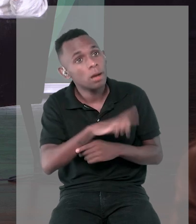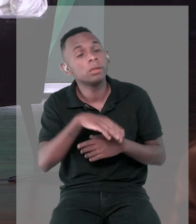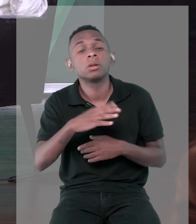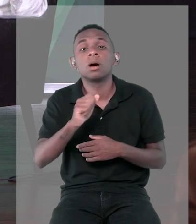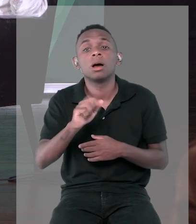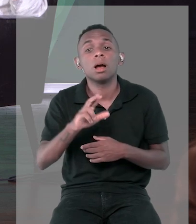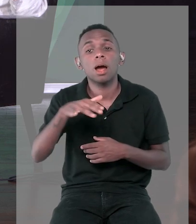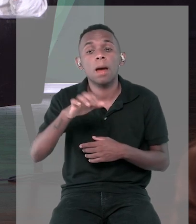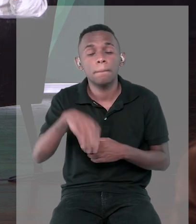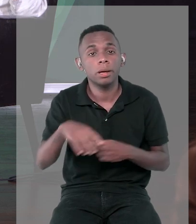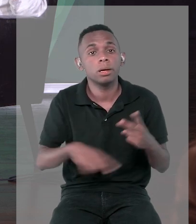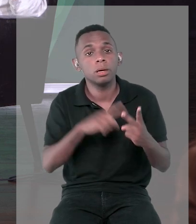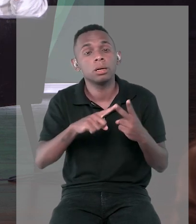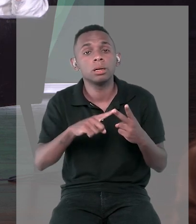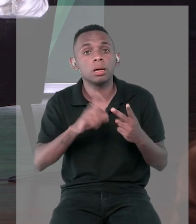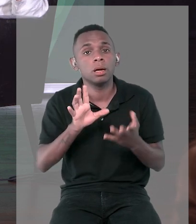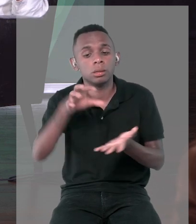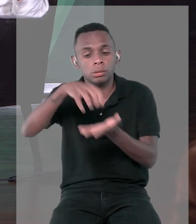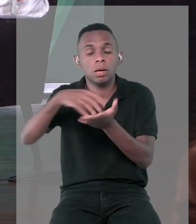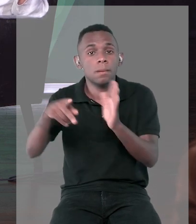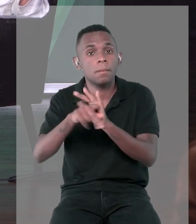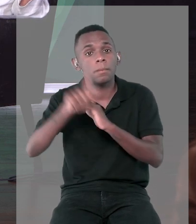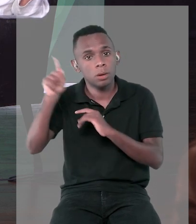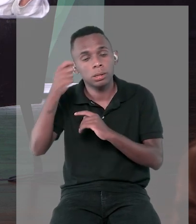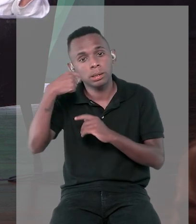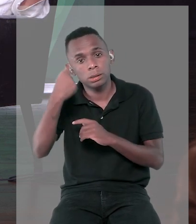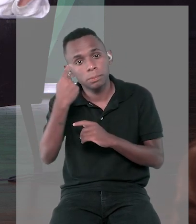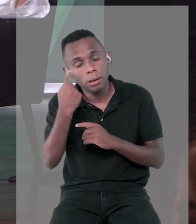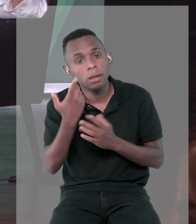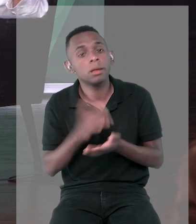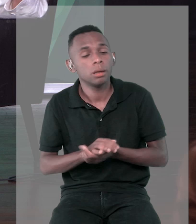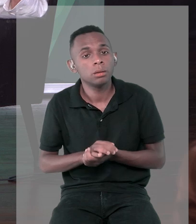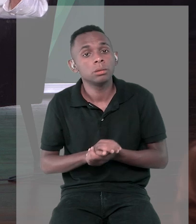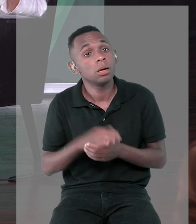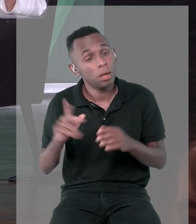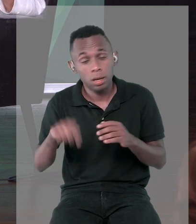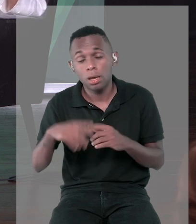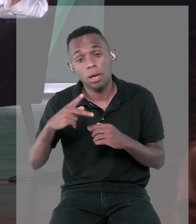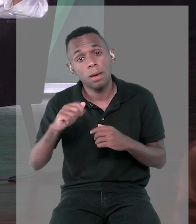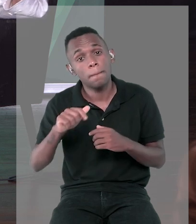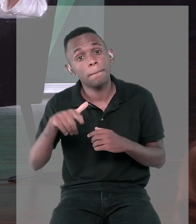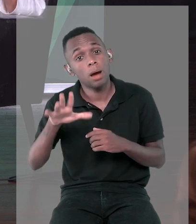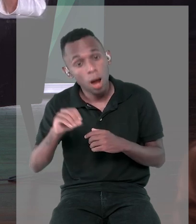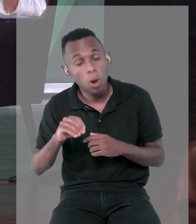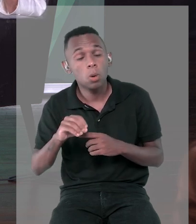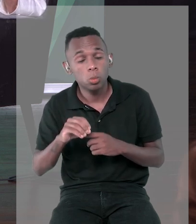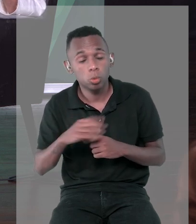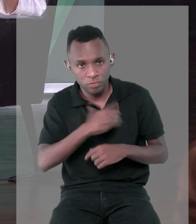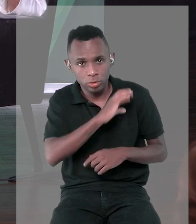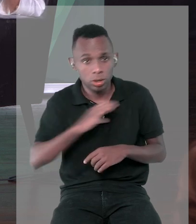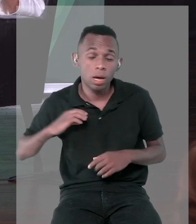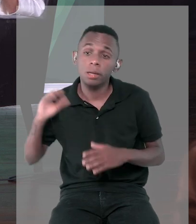Que foi a Carmen Balcells, com sede em Barcelona, e que é a agência que o Paulo, o filho da Clarice, até